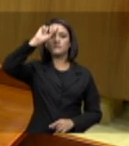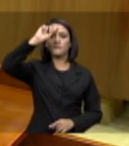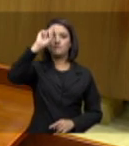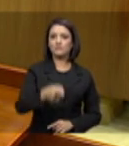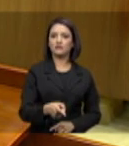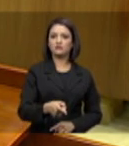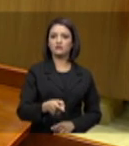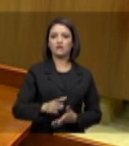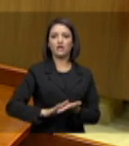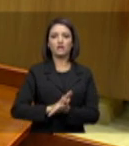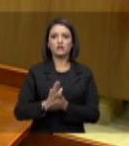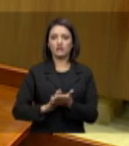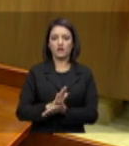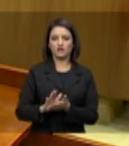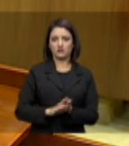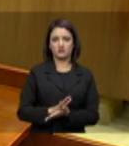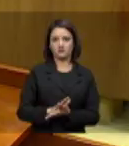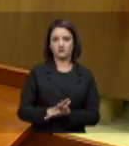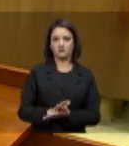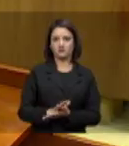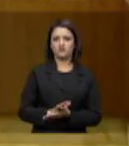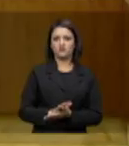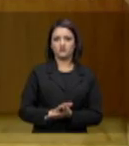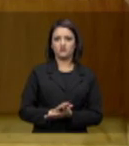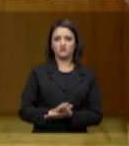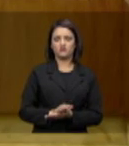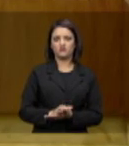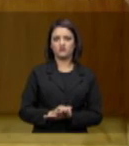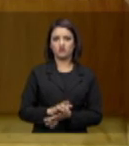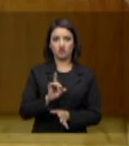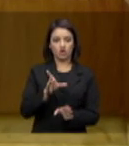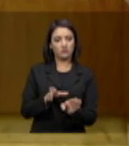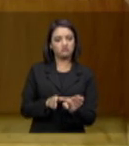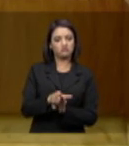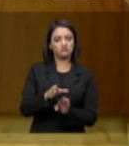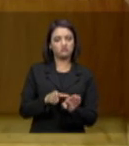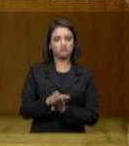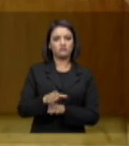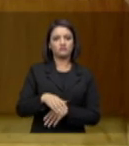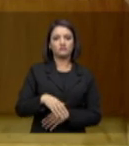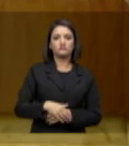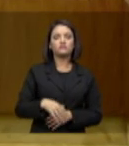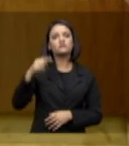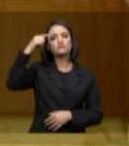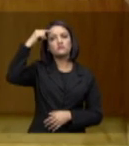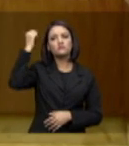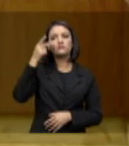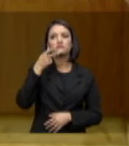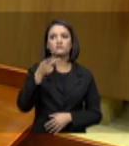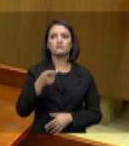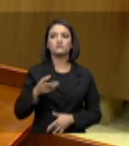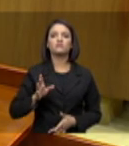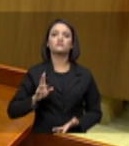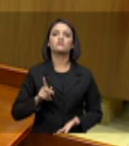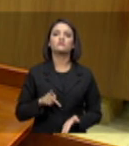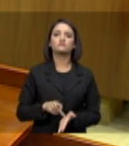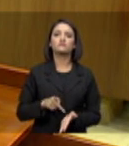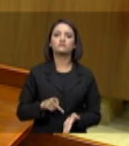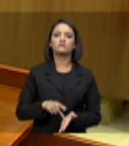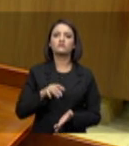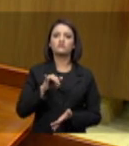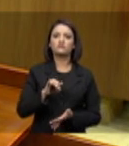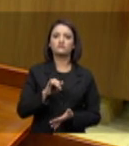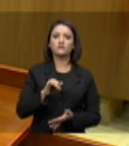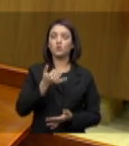alguma muito menos mutirão agora presidente na verdade quer dizer se eu acho fácil de seguir